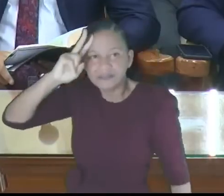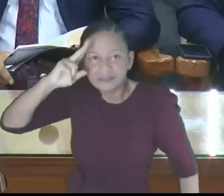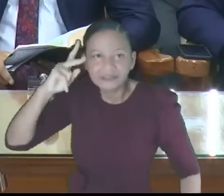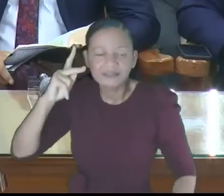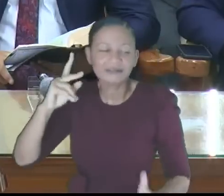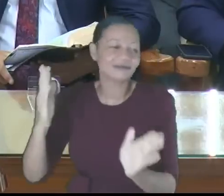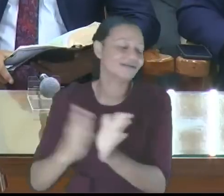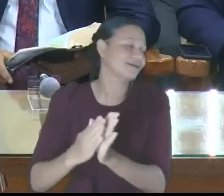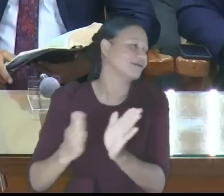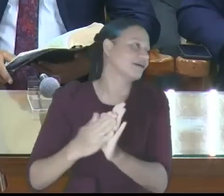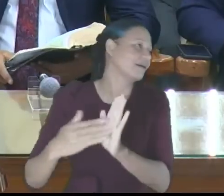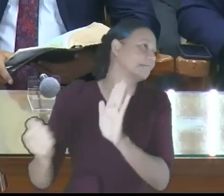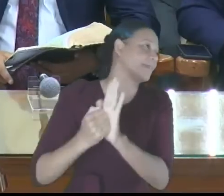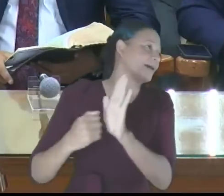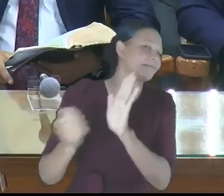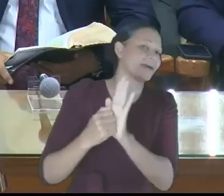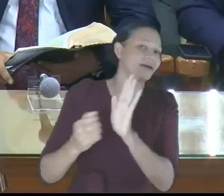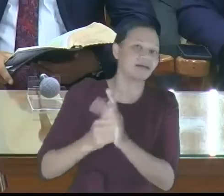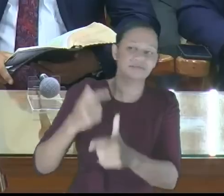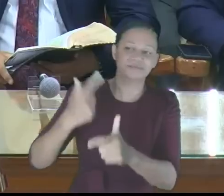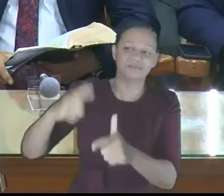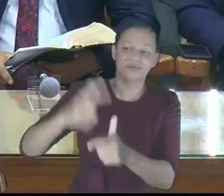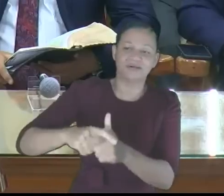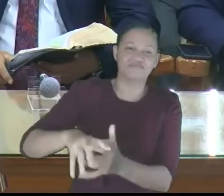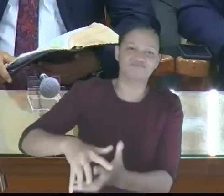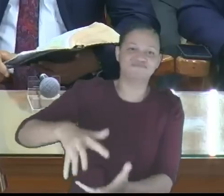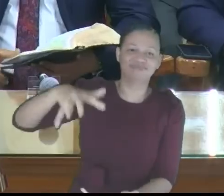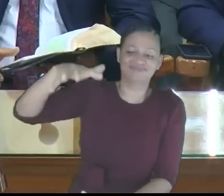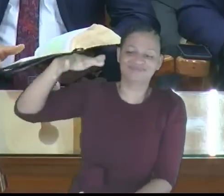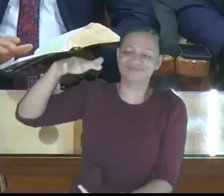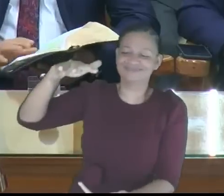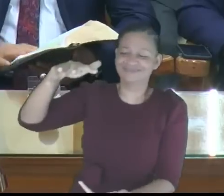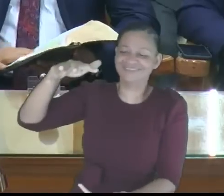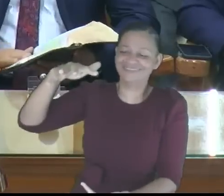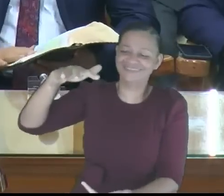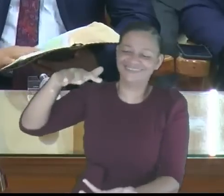na porta, um problema desse tamanho.